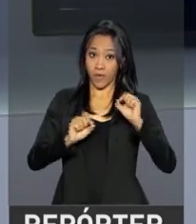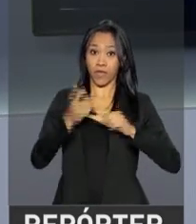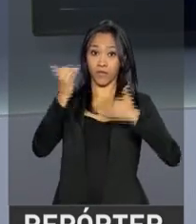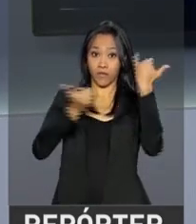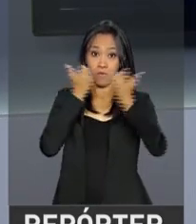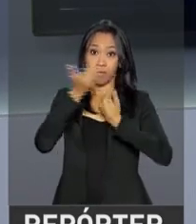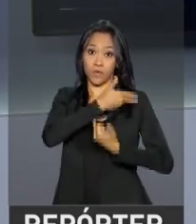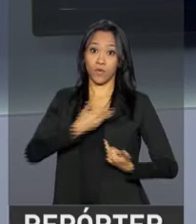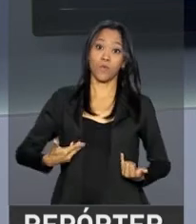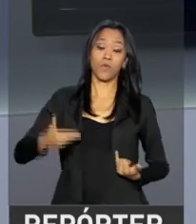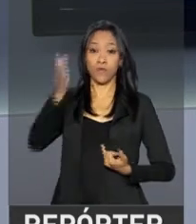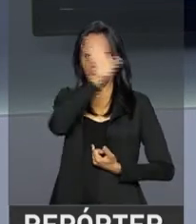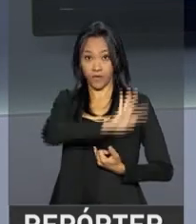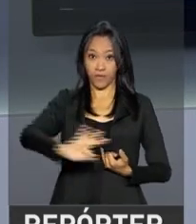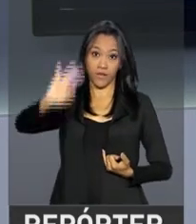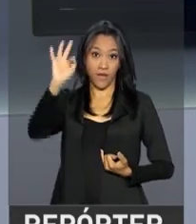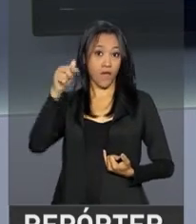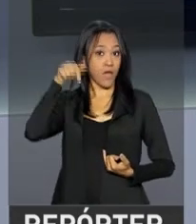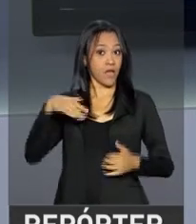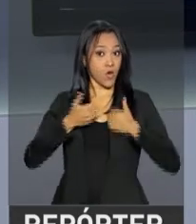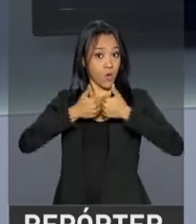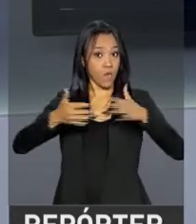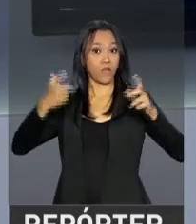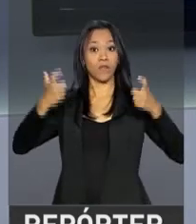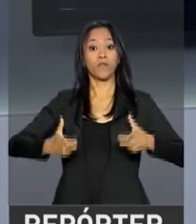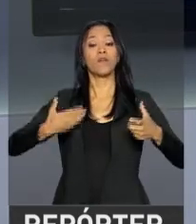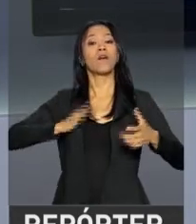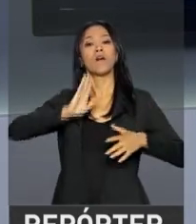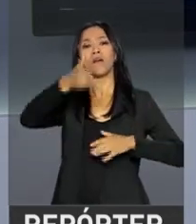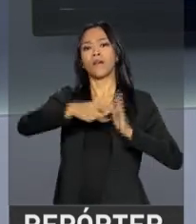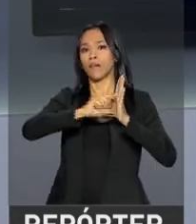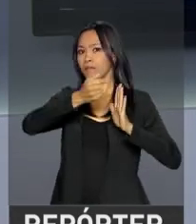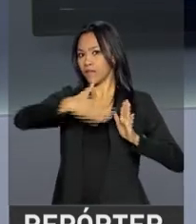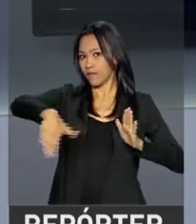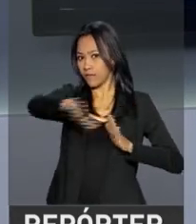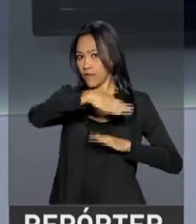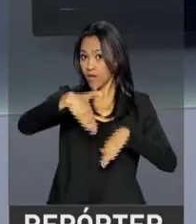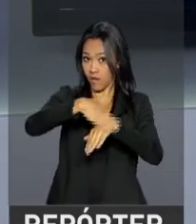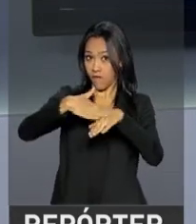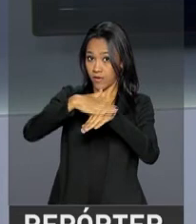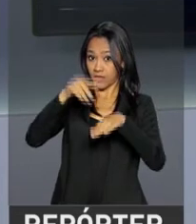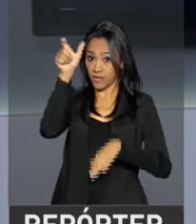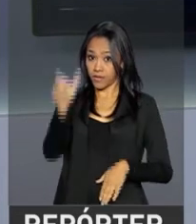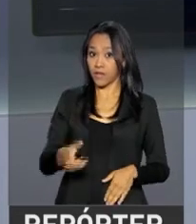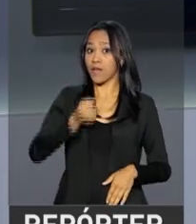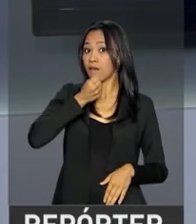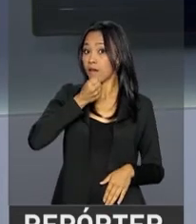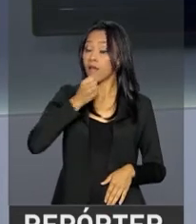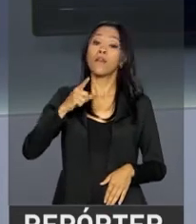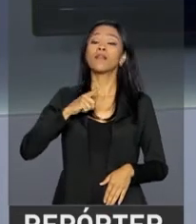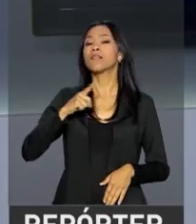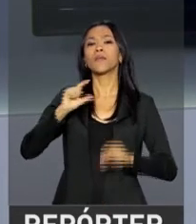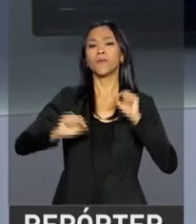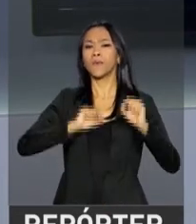governo federal ea gente começa a esta edição e do direto ao palácio do planalto conversar com o repórter márcio canuto que tem informações para a gente sobre o